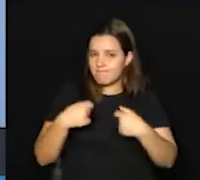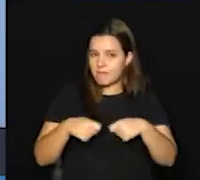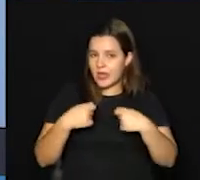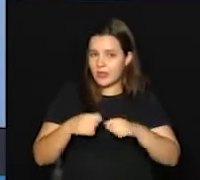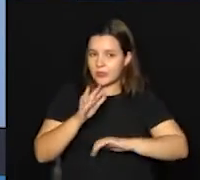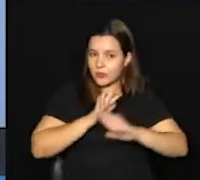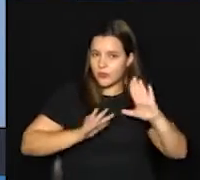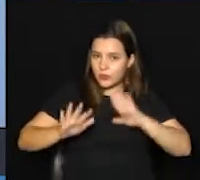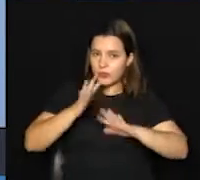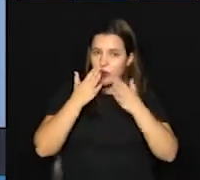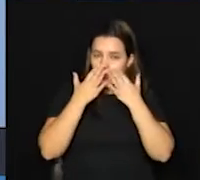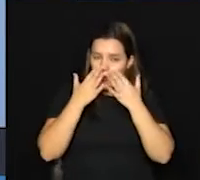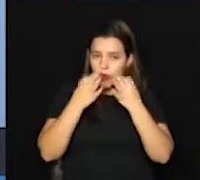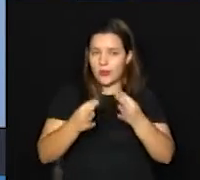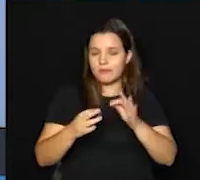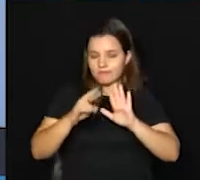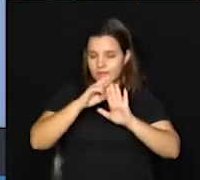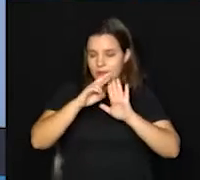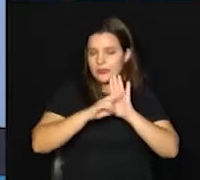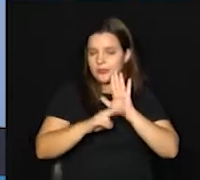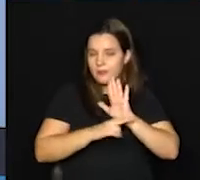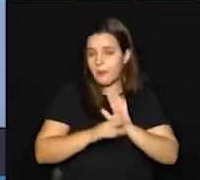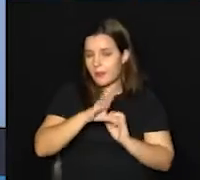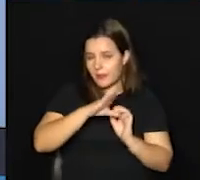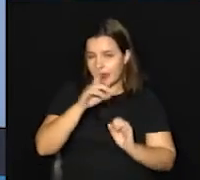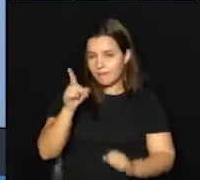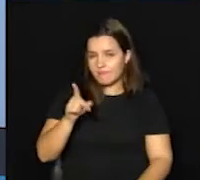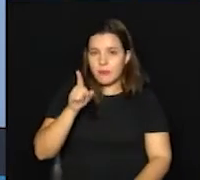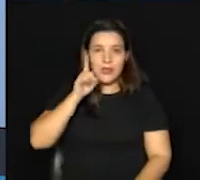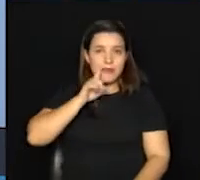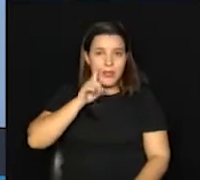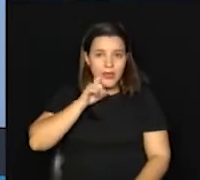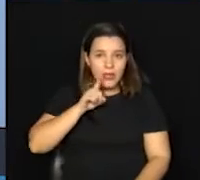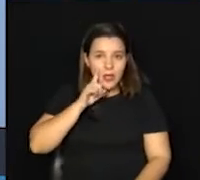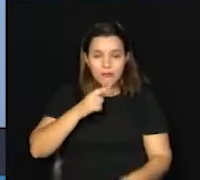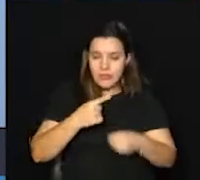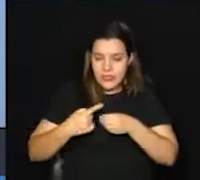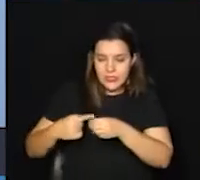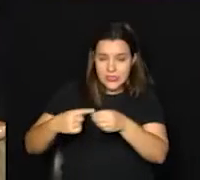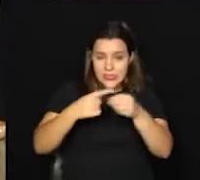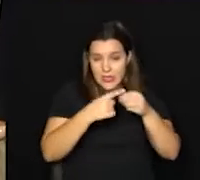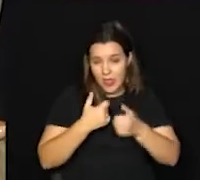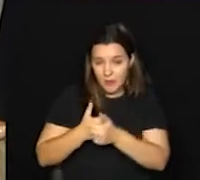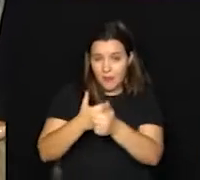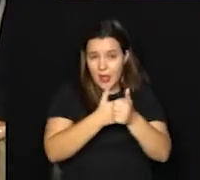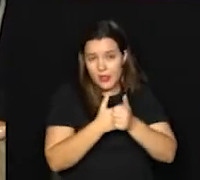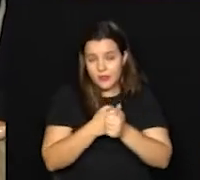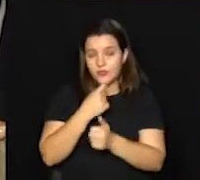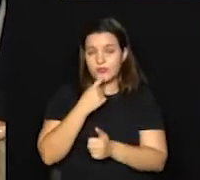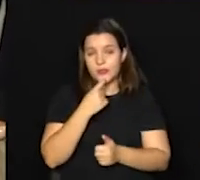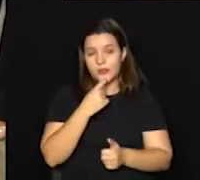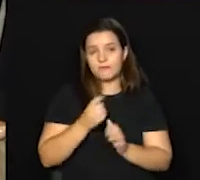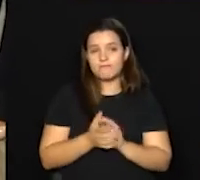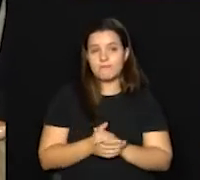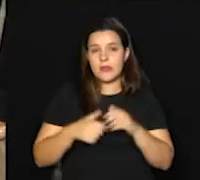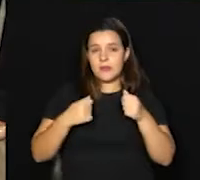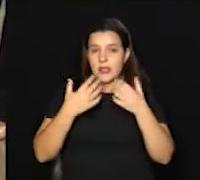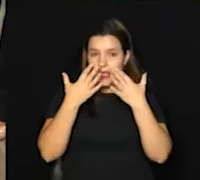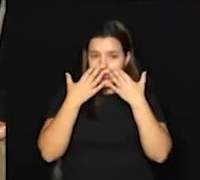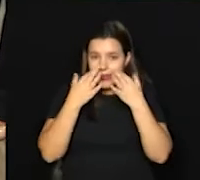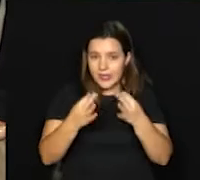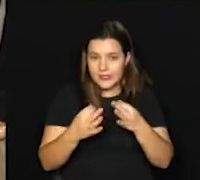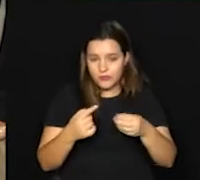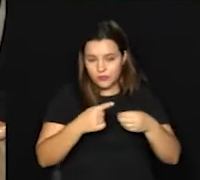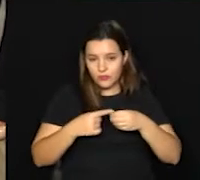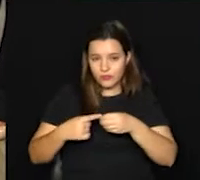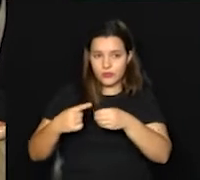haver atenção aí na cidade de Americana e em toda a nossa região metropolitana de Campinas. Um olhar especial aí para as cidades vizinhas,